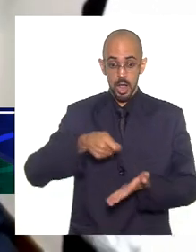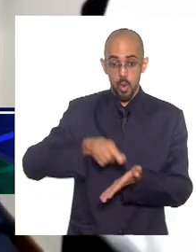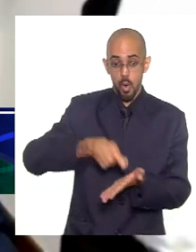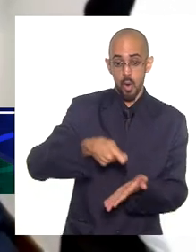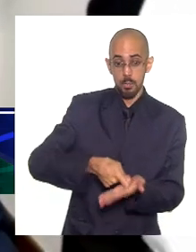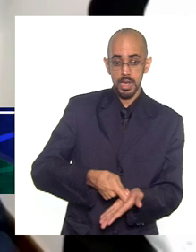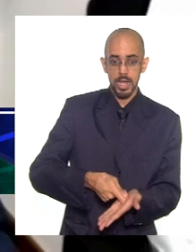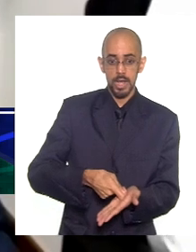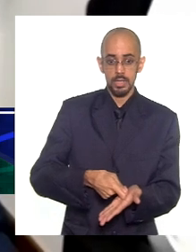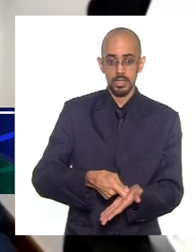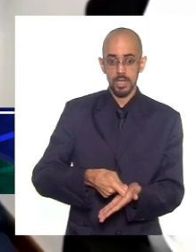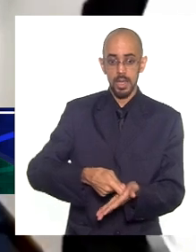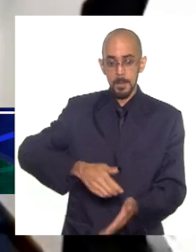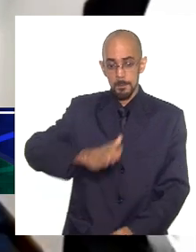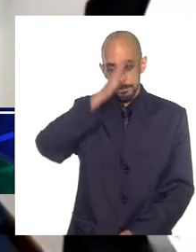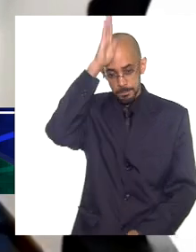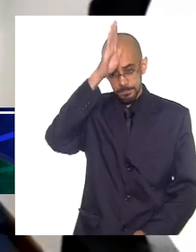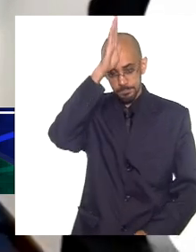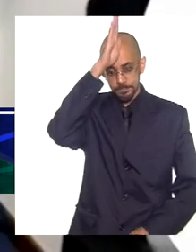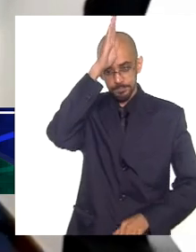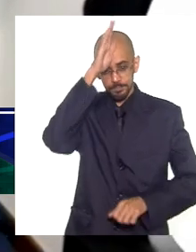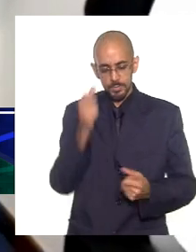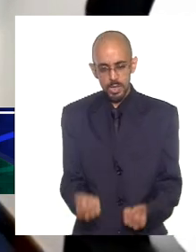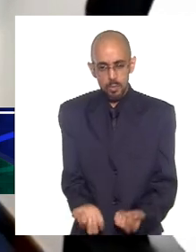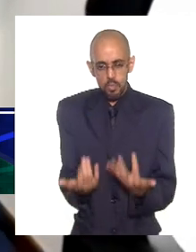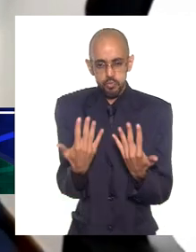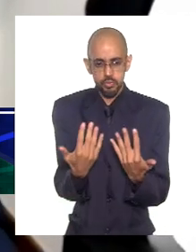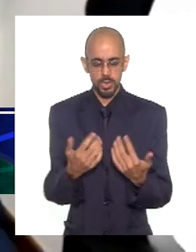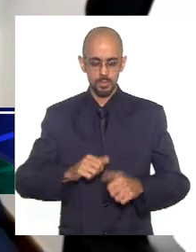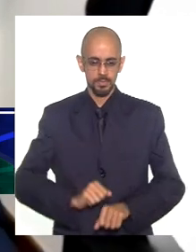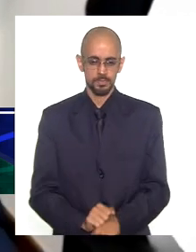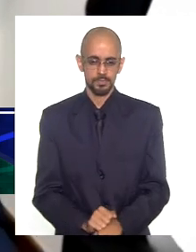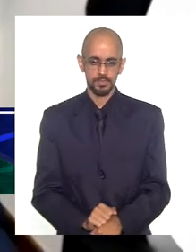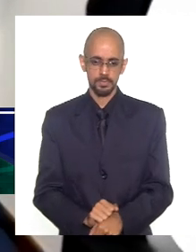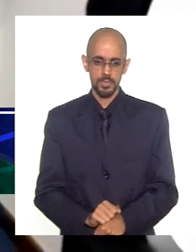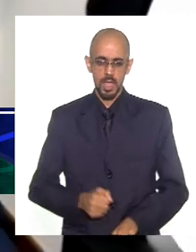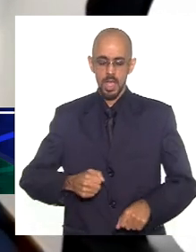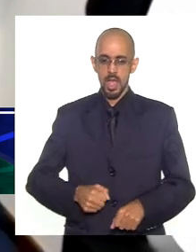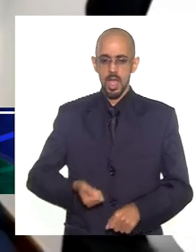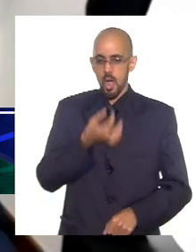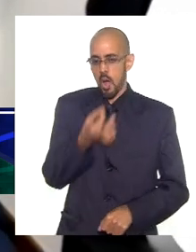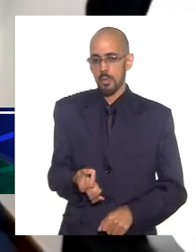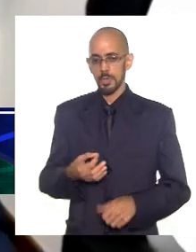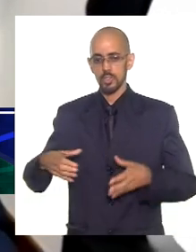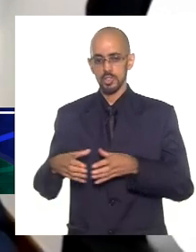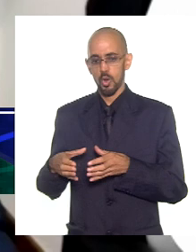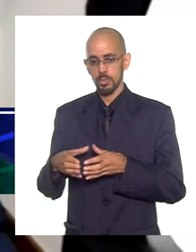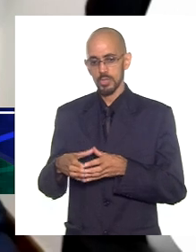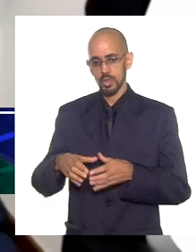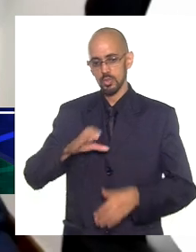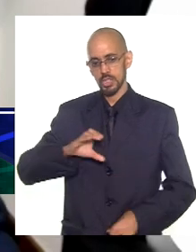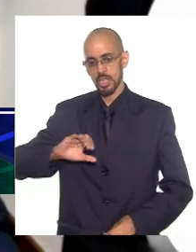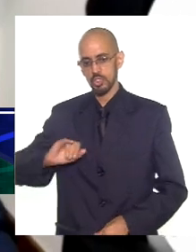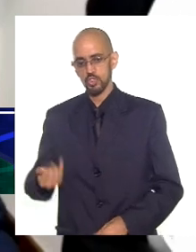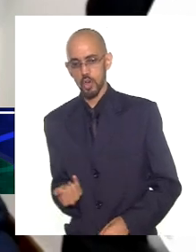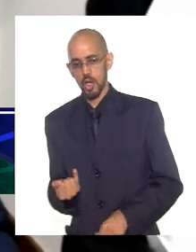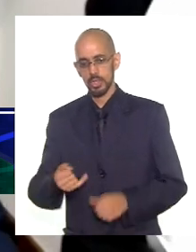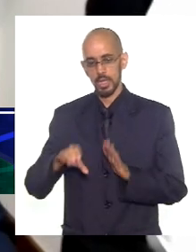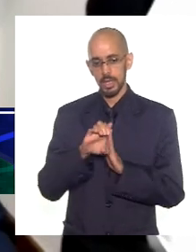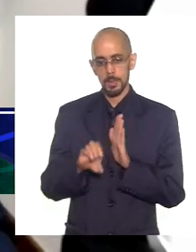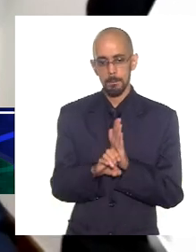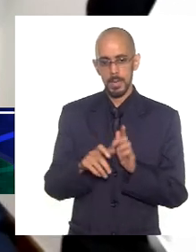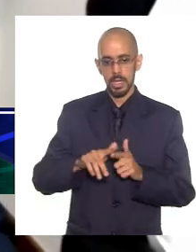manutenção da brigada de incêndio na forma que mencione da outras providências. Pareceres da Comissão de Constituição e Justiça pela constitucionalidade com